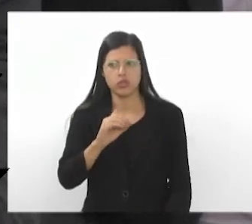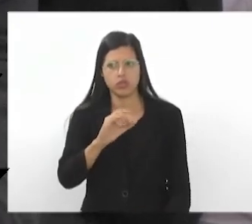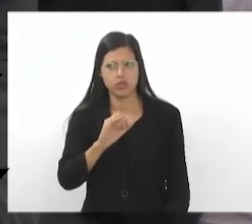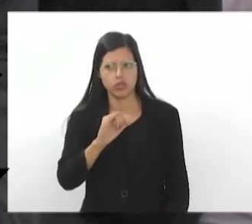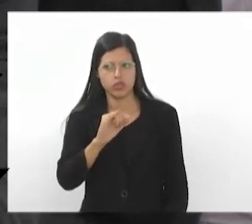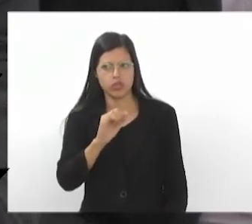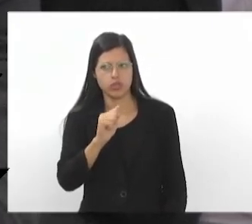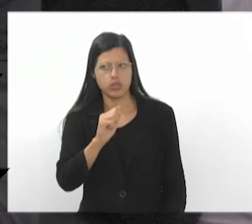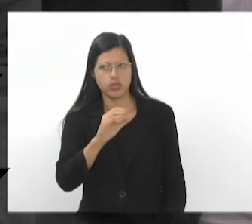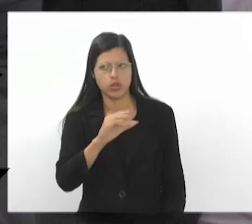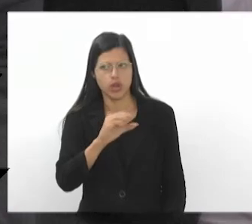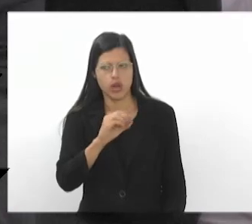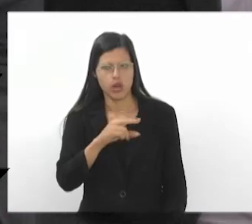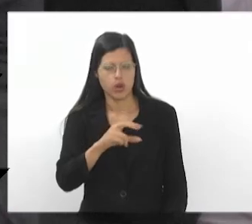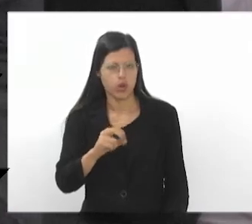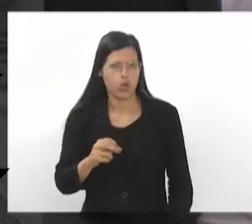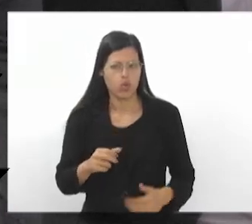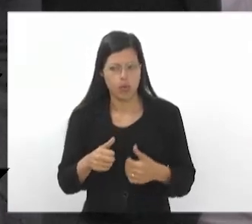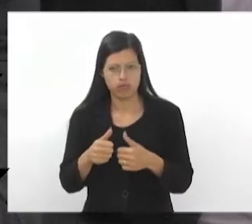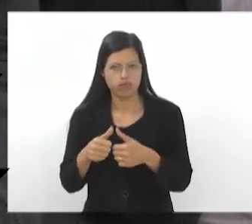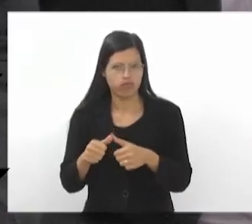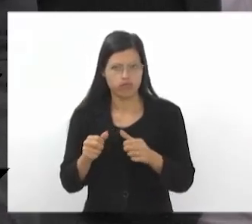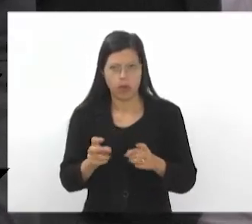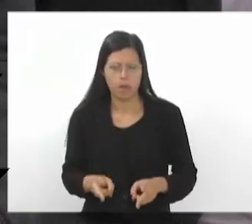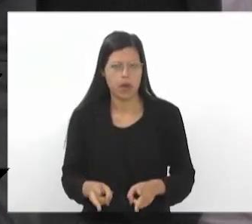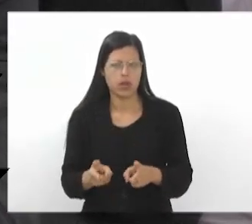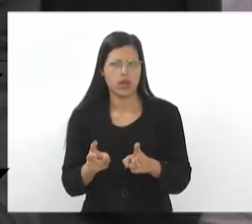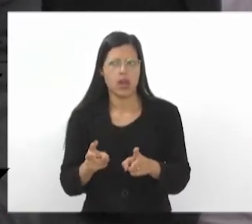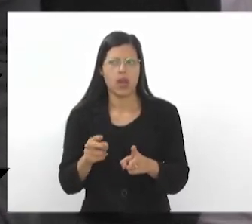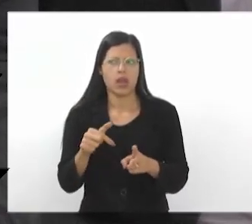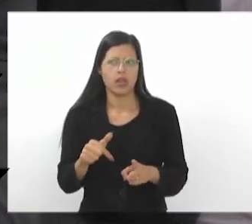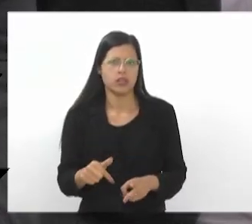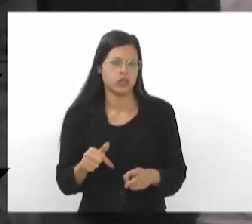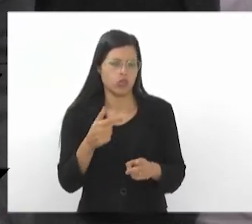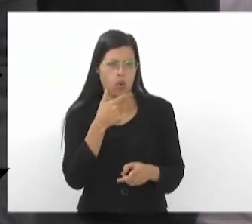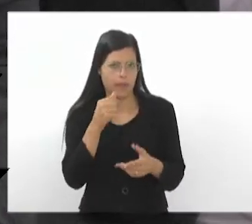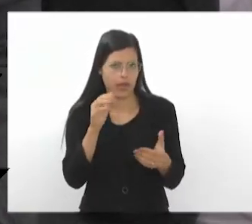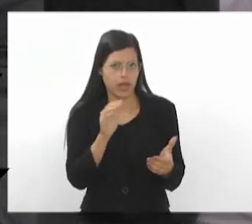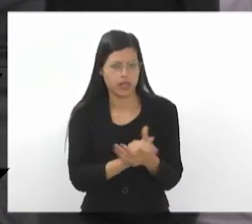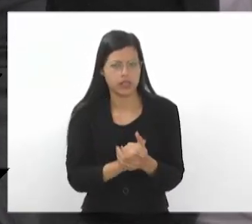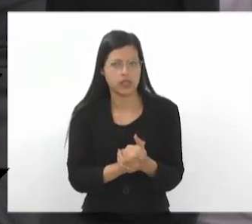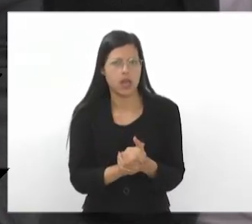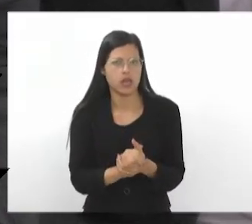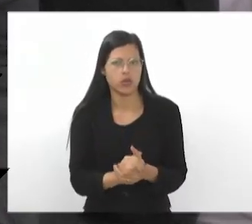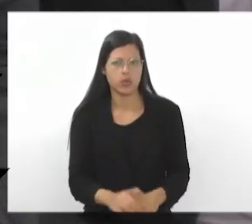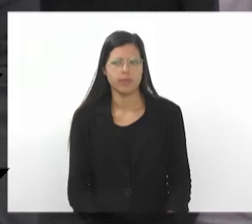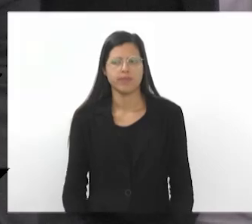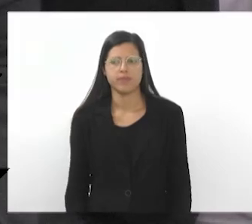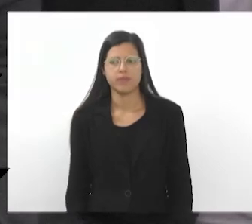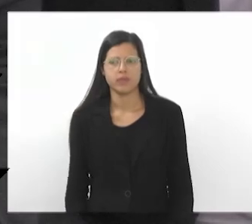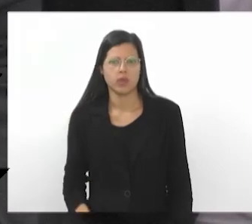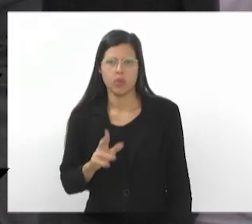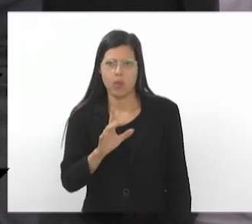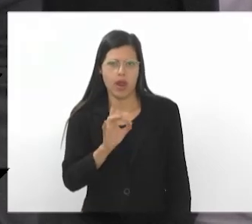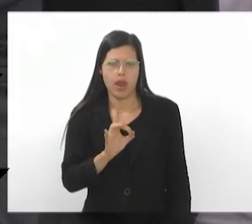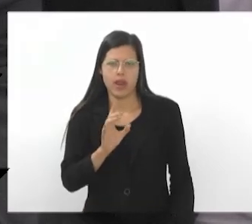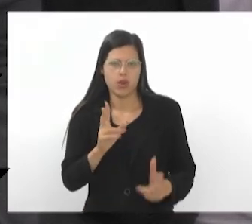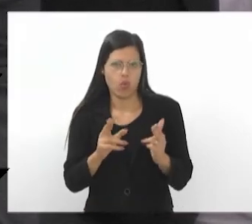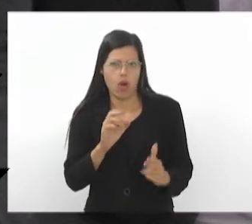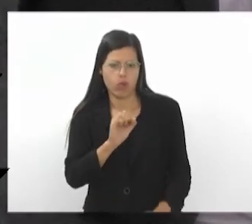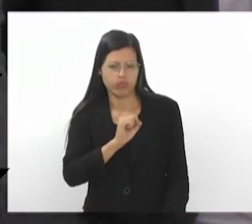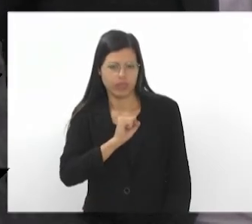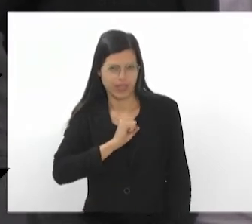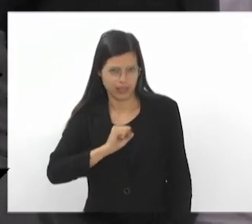homem casado, que pode ser diácono, não com todas as prerrogativas de um sacerdote, mas com algumas delas. No seu artigo